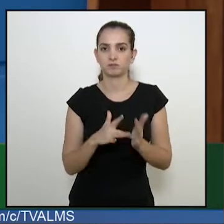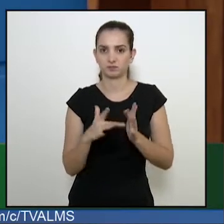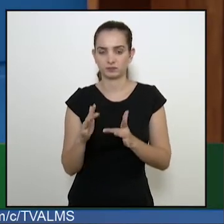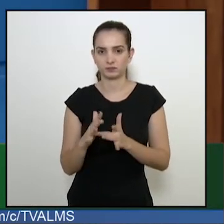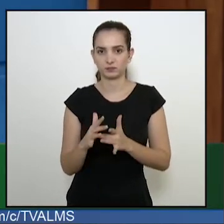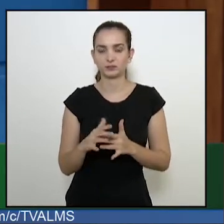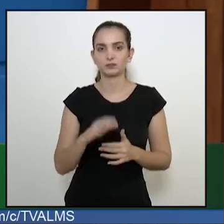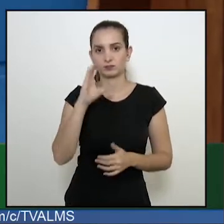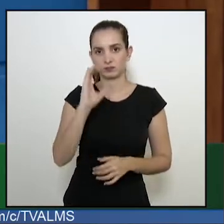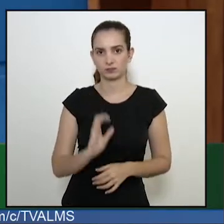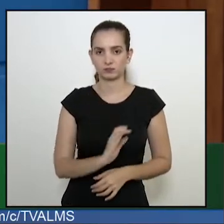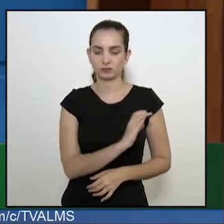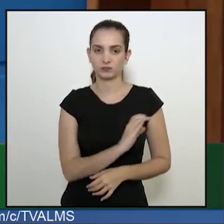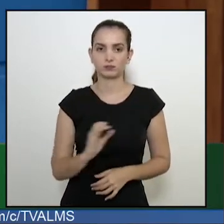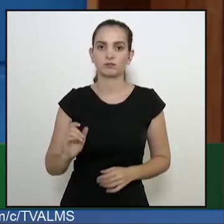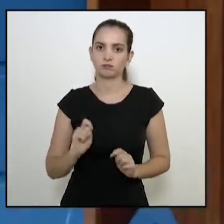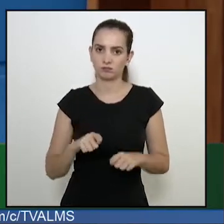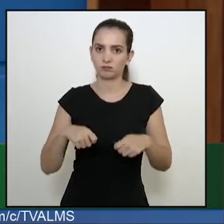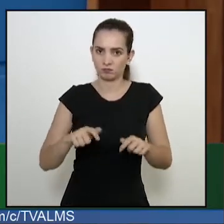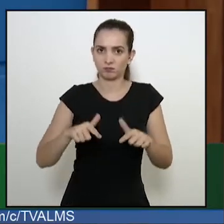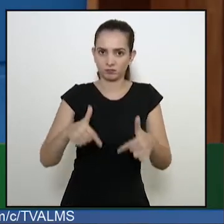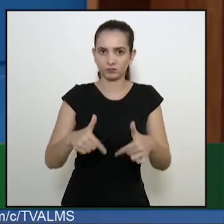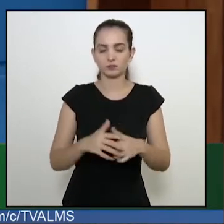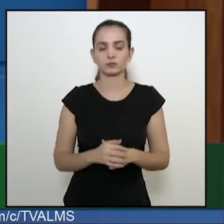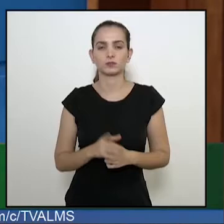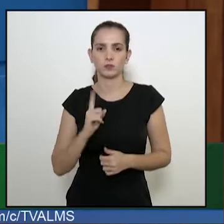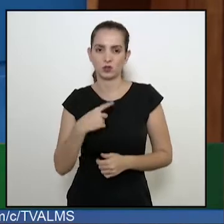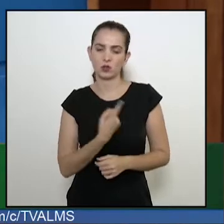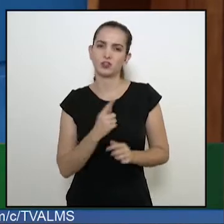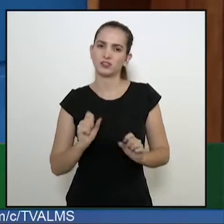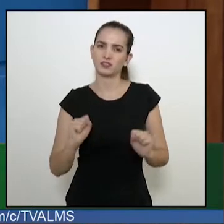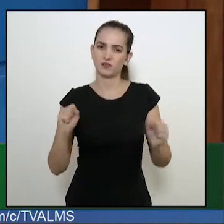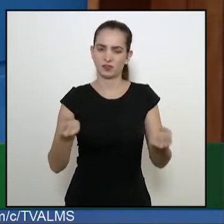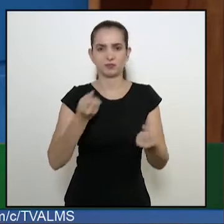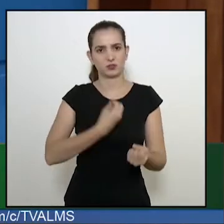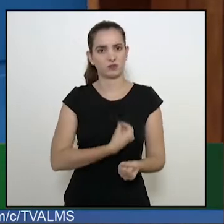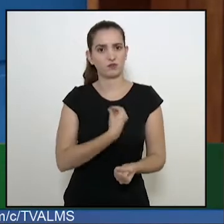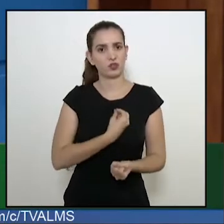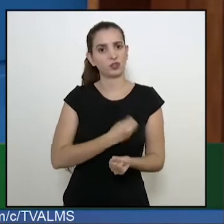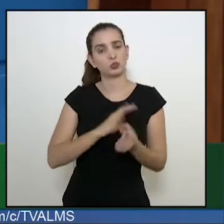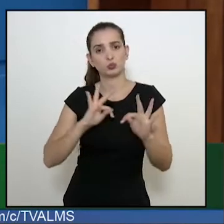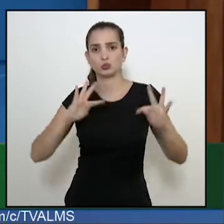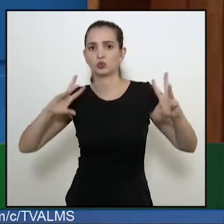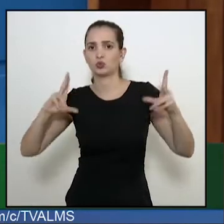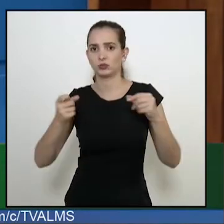atuante, católico. Nós defendemos a vida sob todos os aspectos.